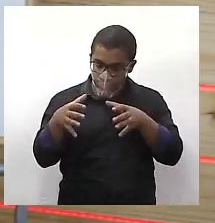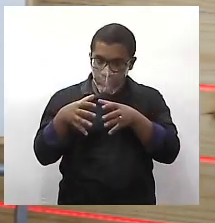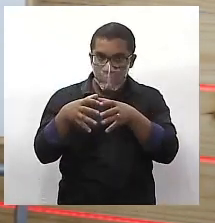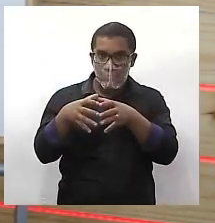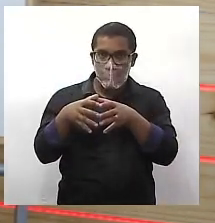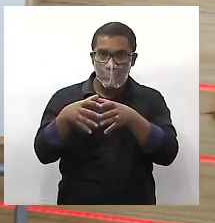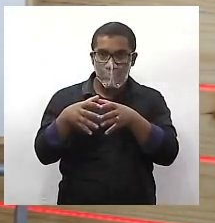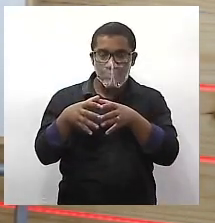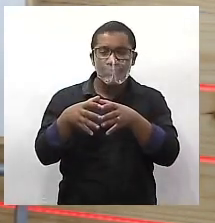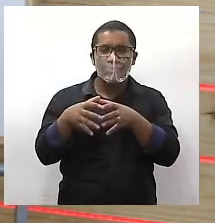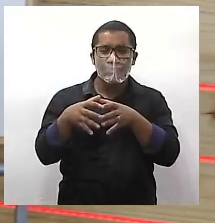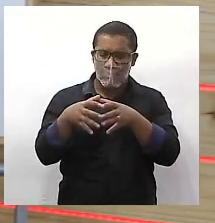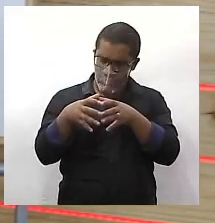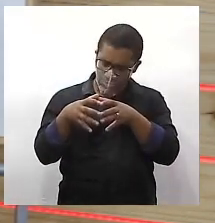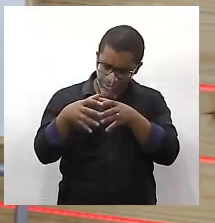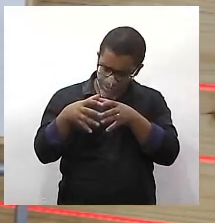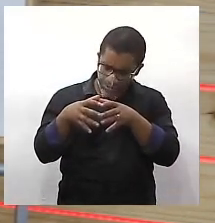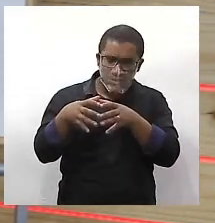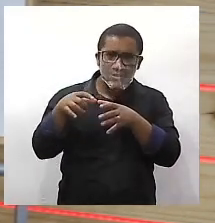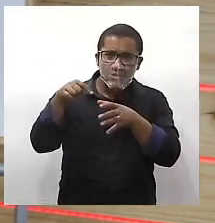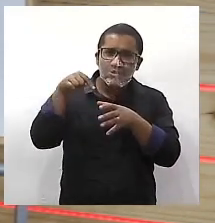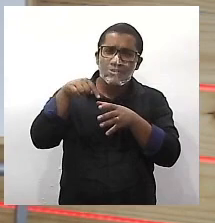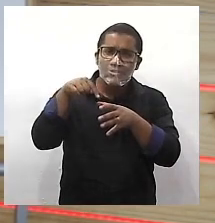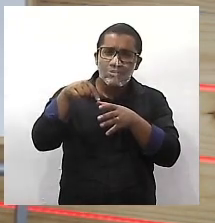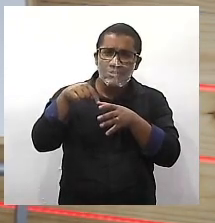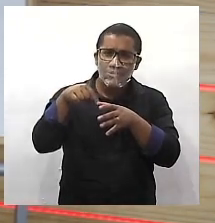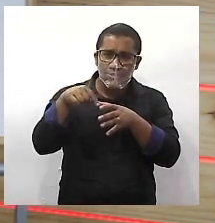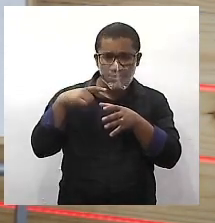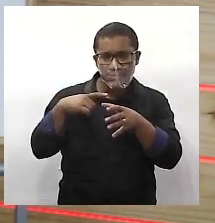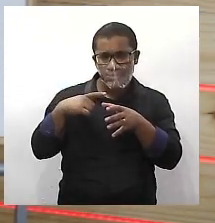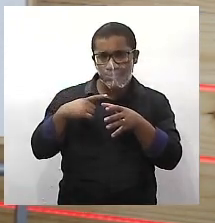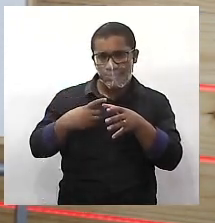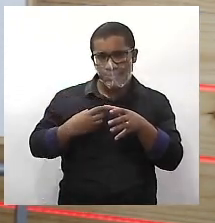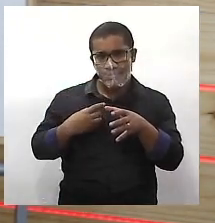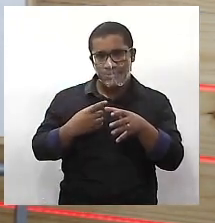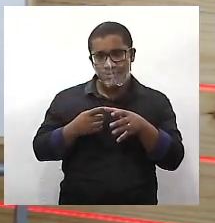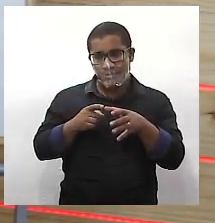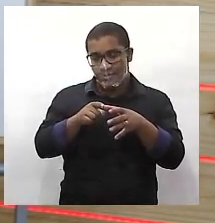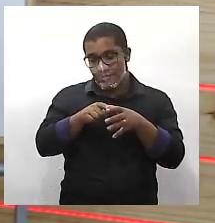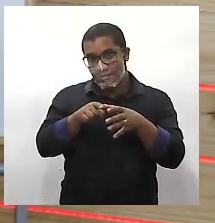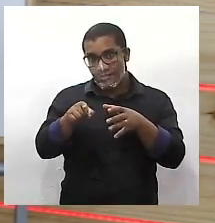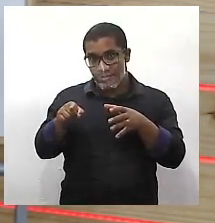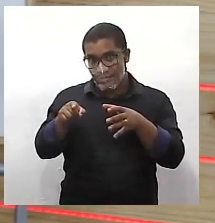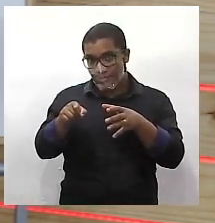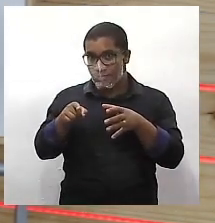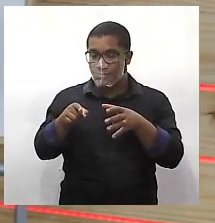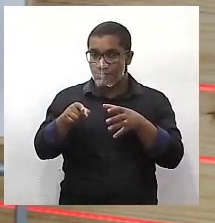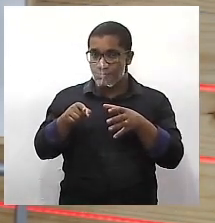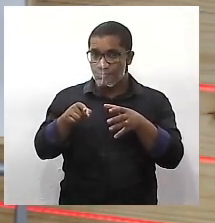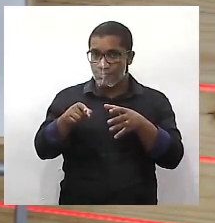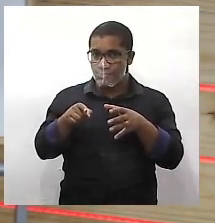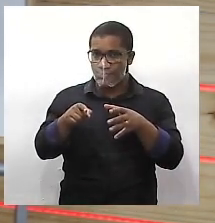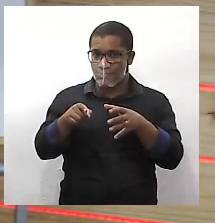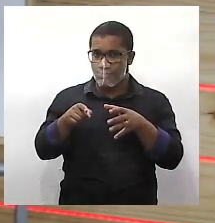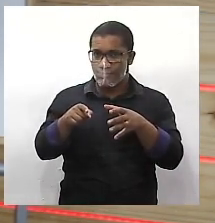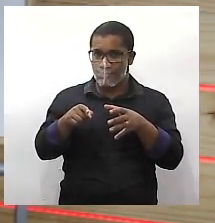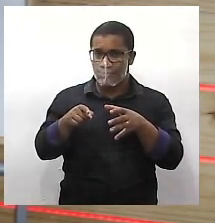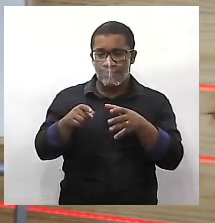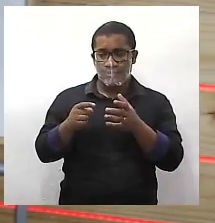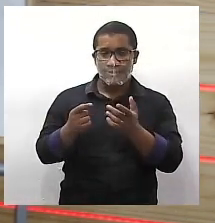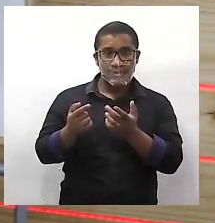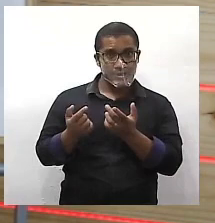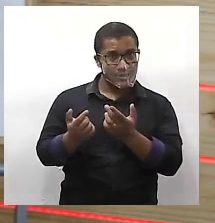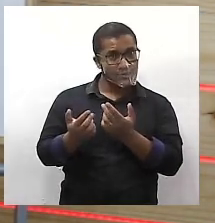conjunto, isso aqui é um conjunto de seres, é um conjunto de seres